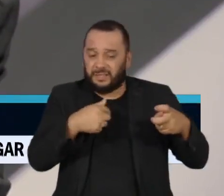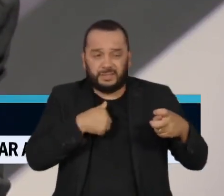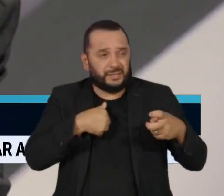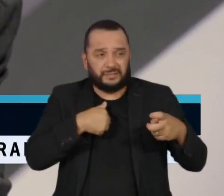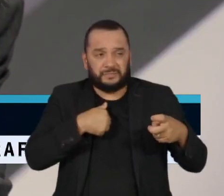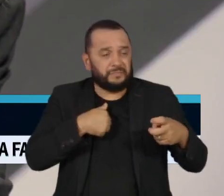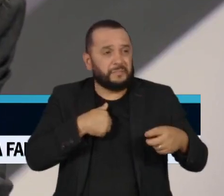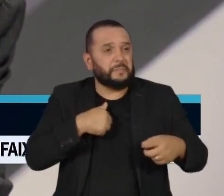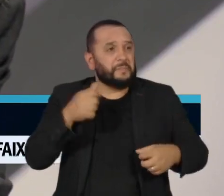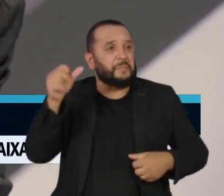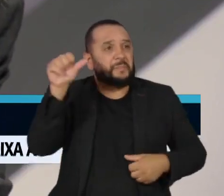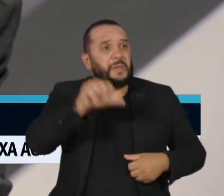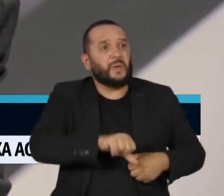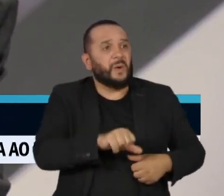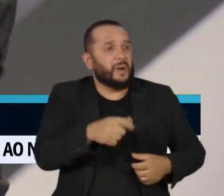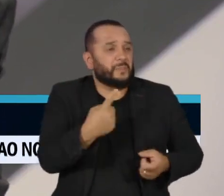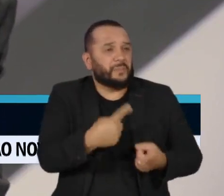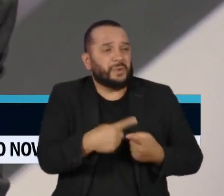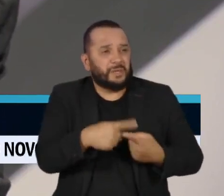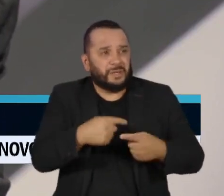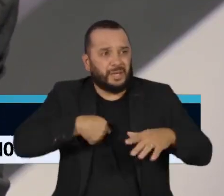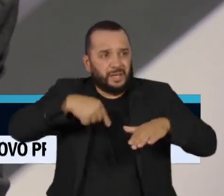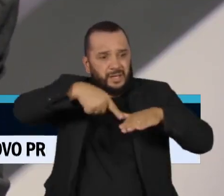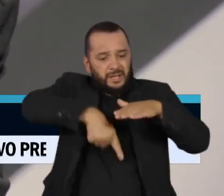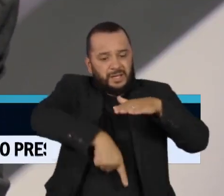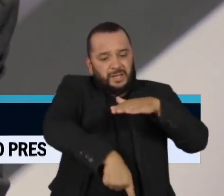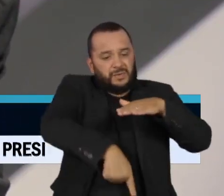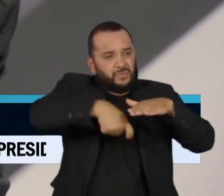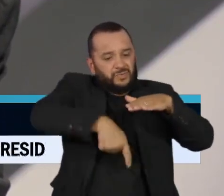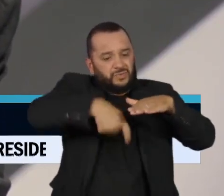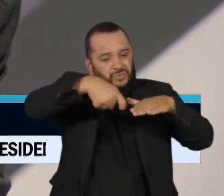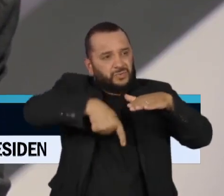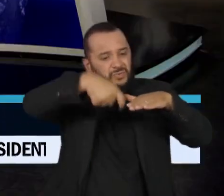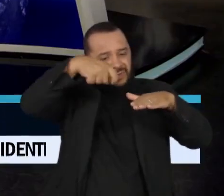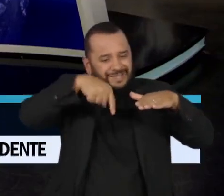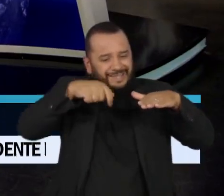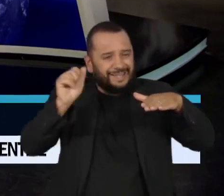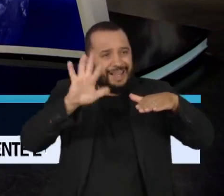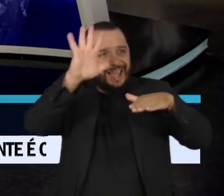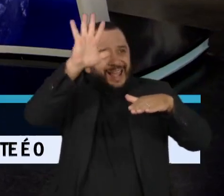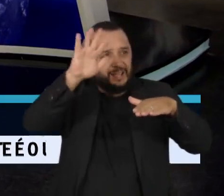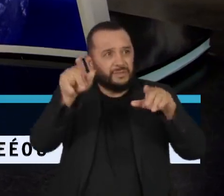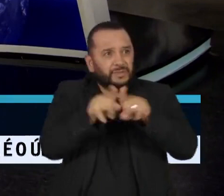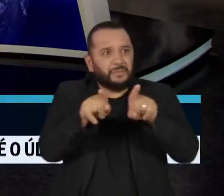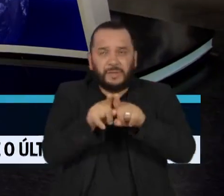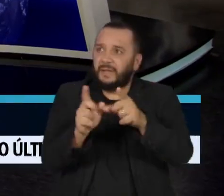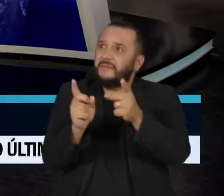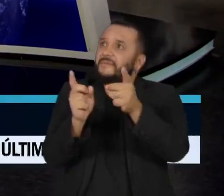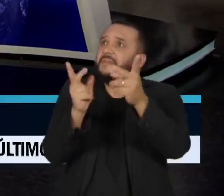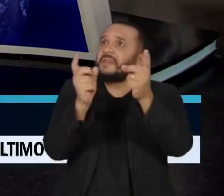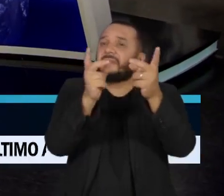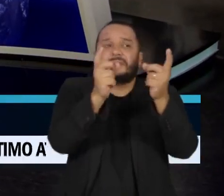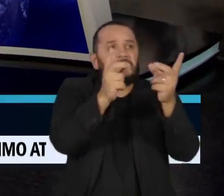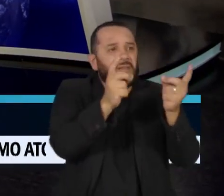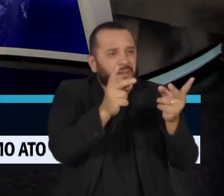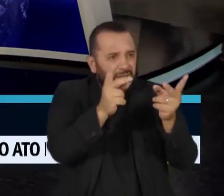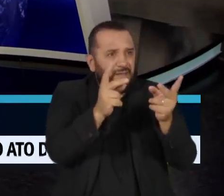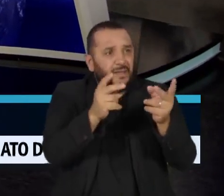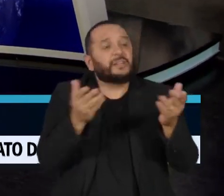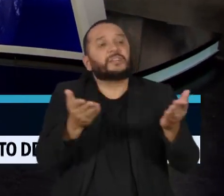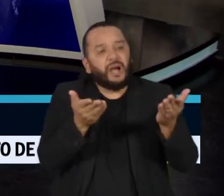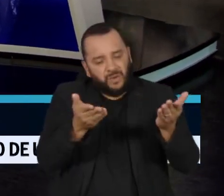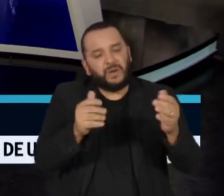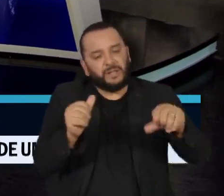prospecção que custa mais a comercialização que era filé foi privatizada praticamente só